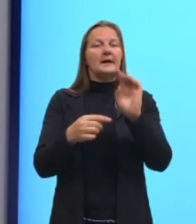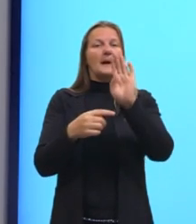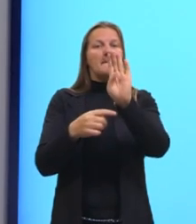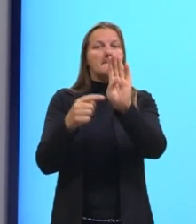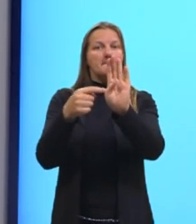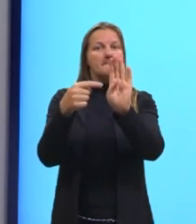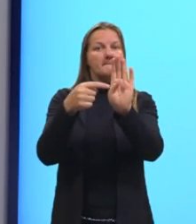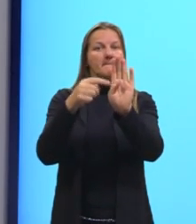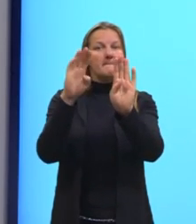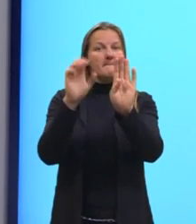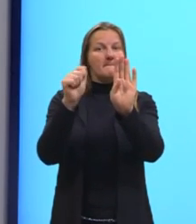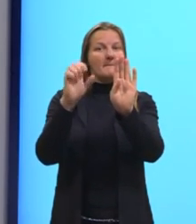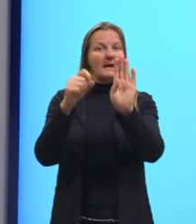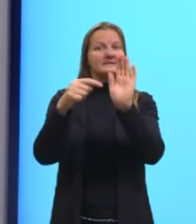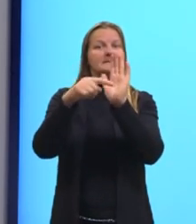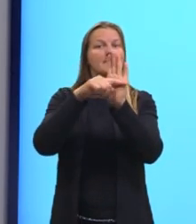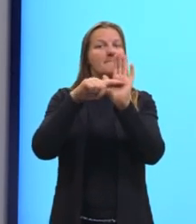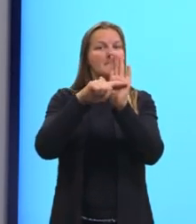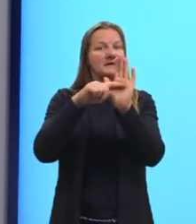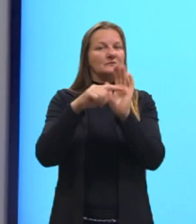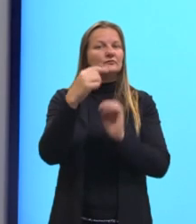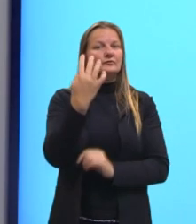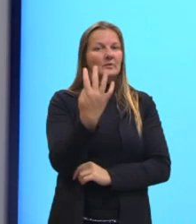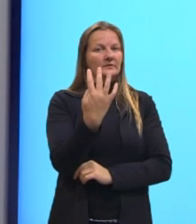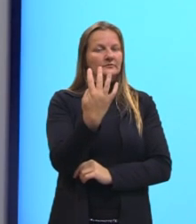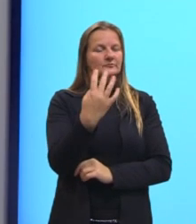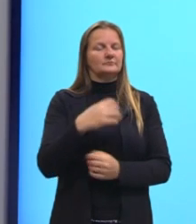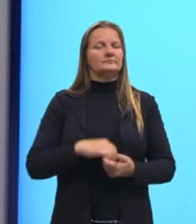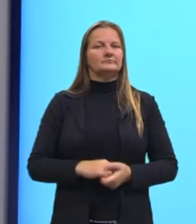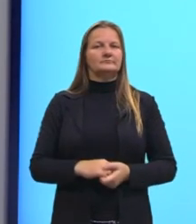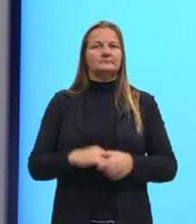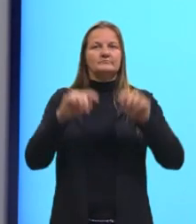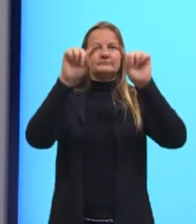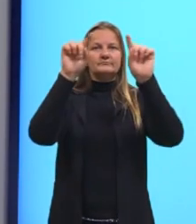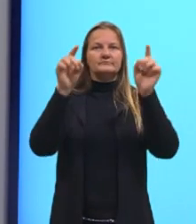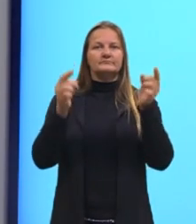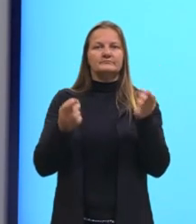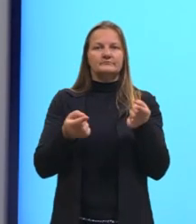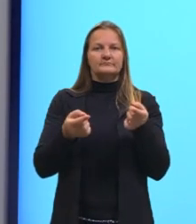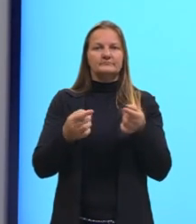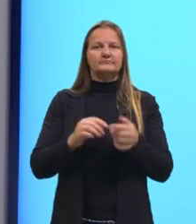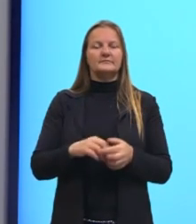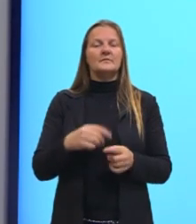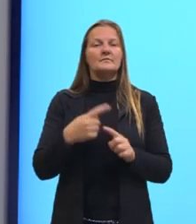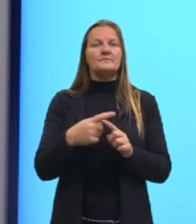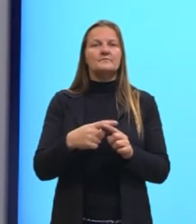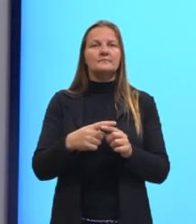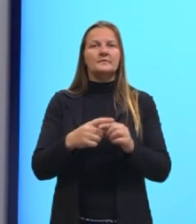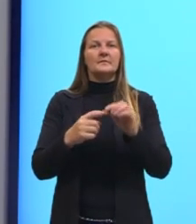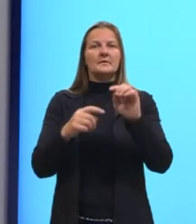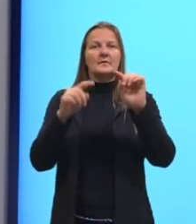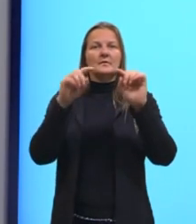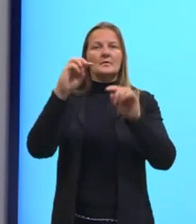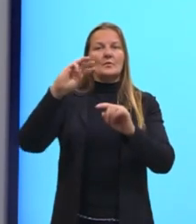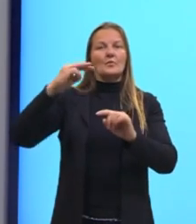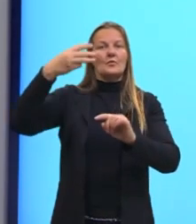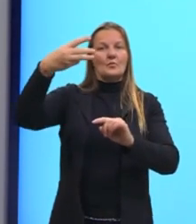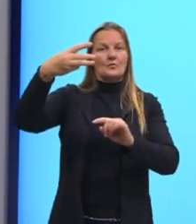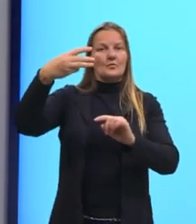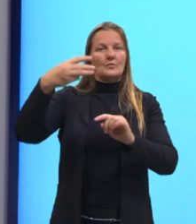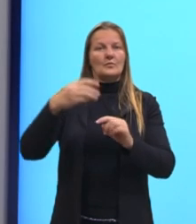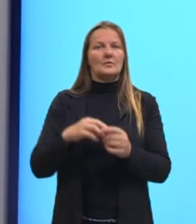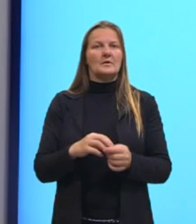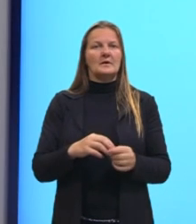nós temos o sinalzinho negativo ali na base como nós temos - 4 elevado a 3 elevado ao cubo